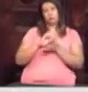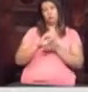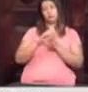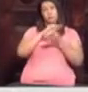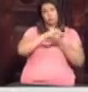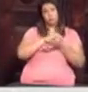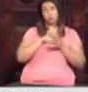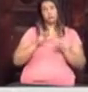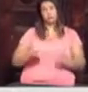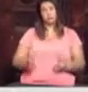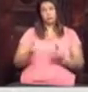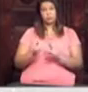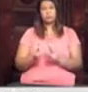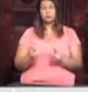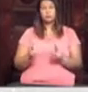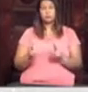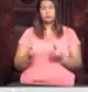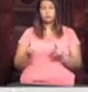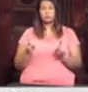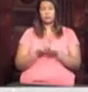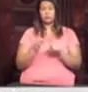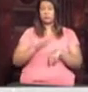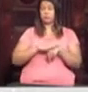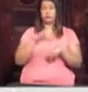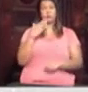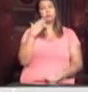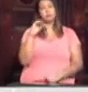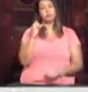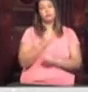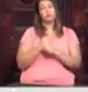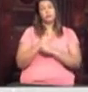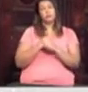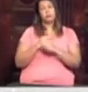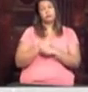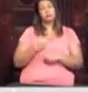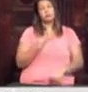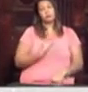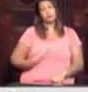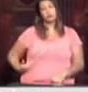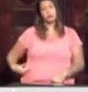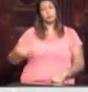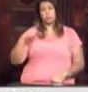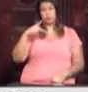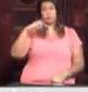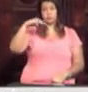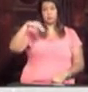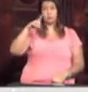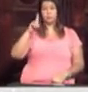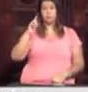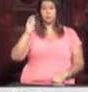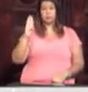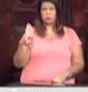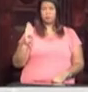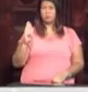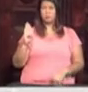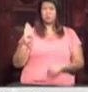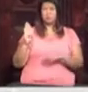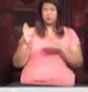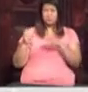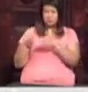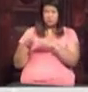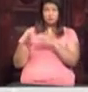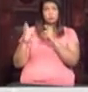anterior. São mais de 10 anos de governo do PMDB e do mesmo